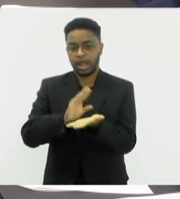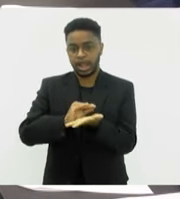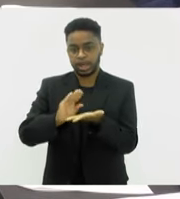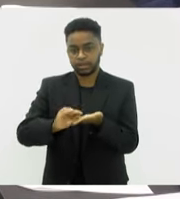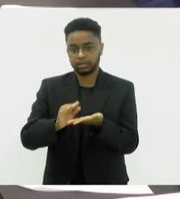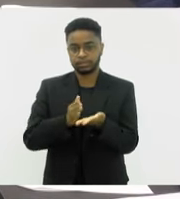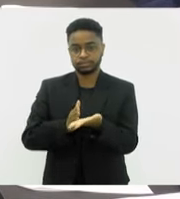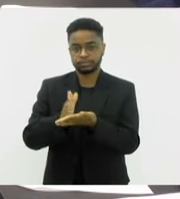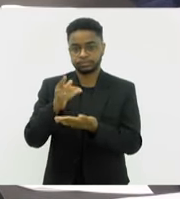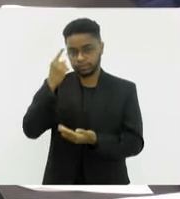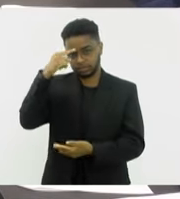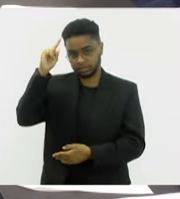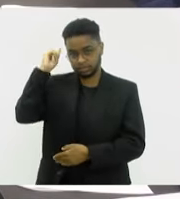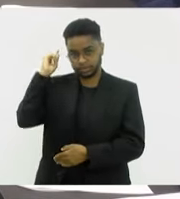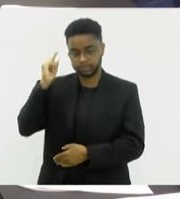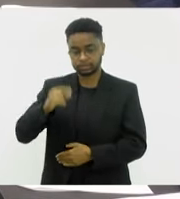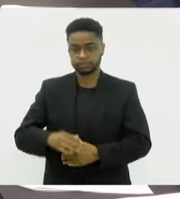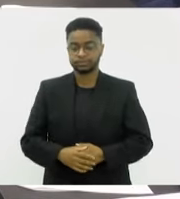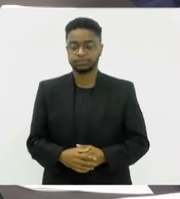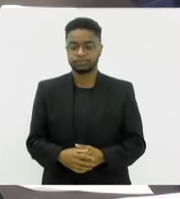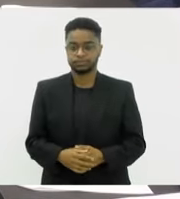passada, que é